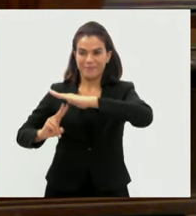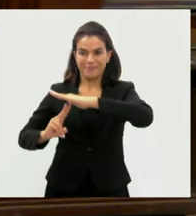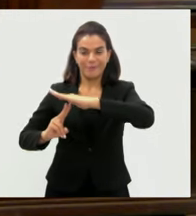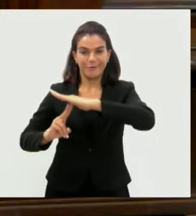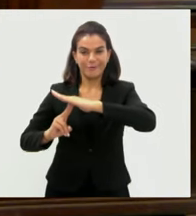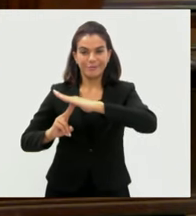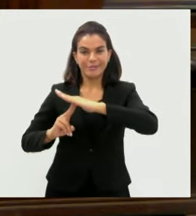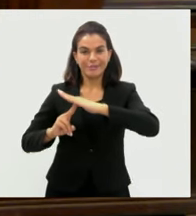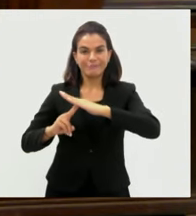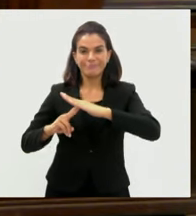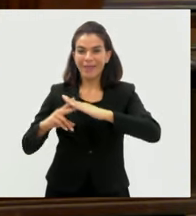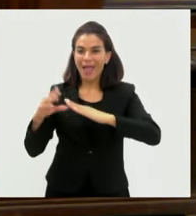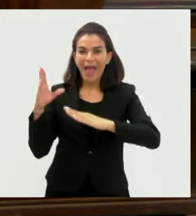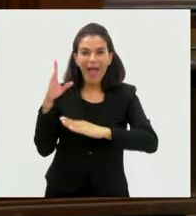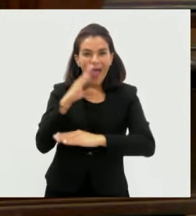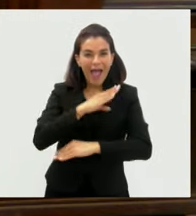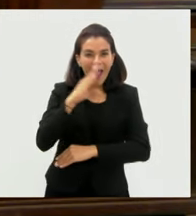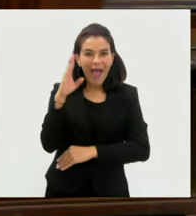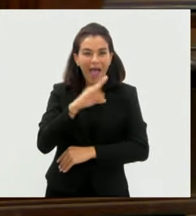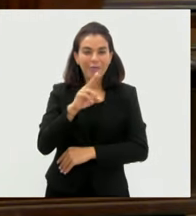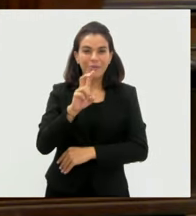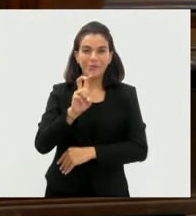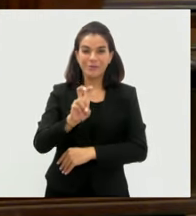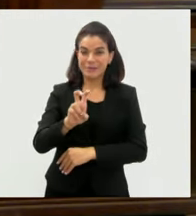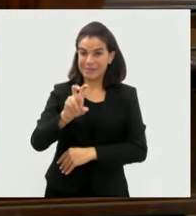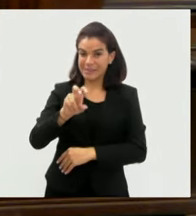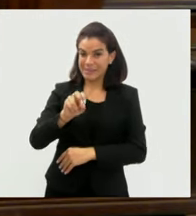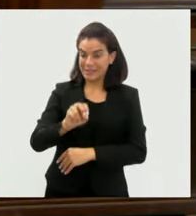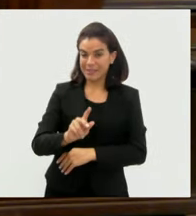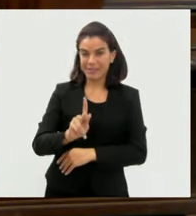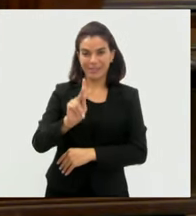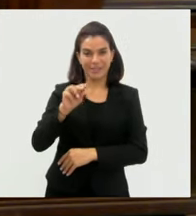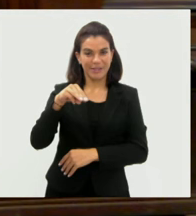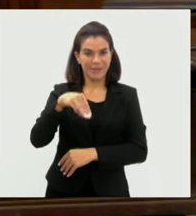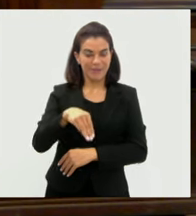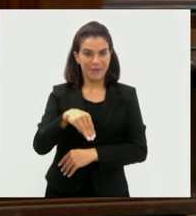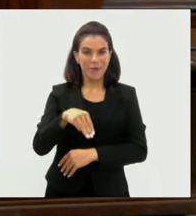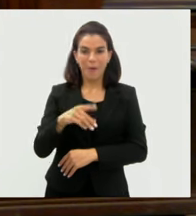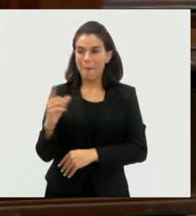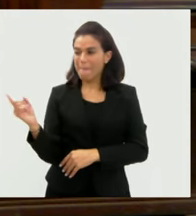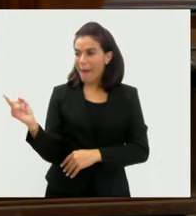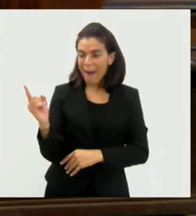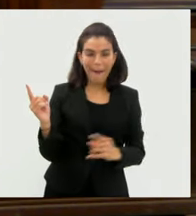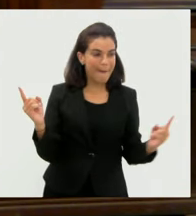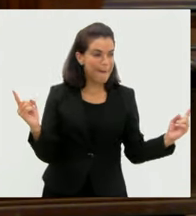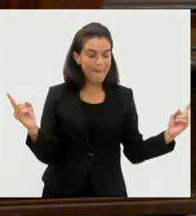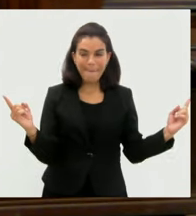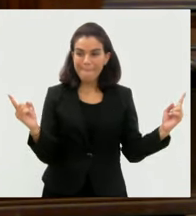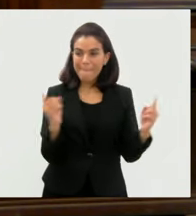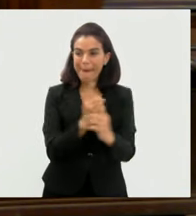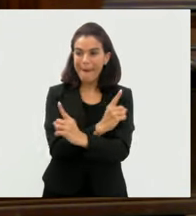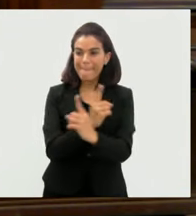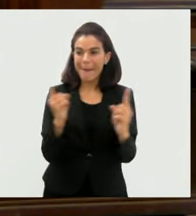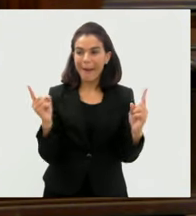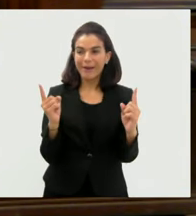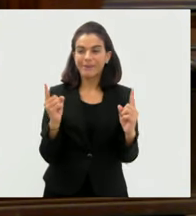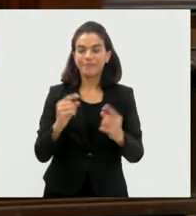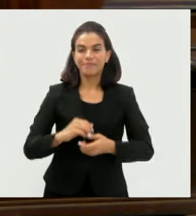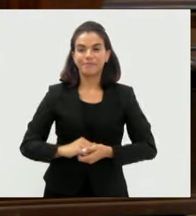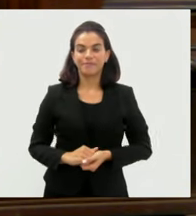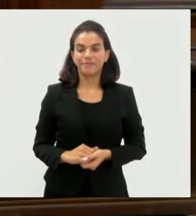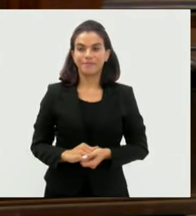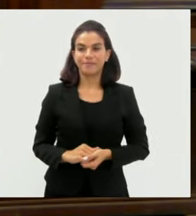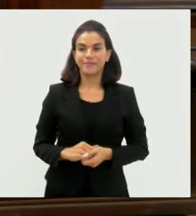encurta em mais de 50 quilômetros o acesso dessas pessoas até a BR-101. E além disso,